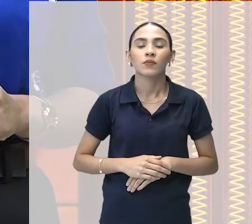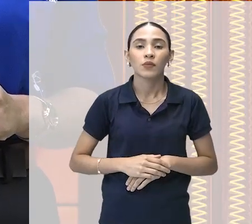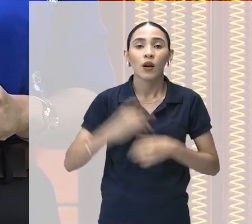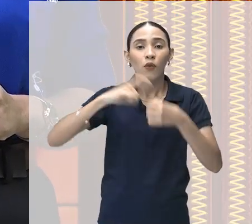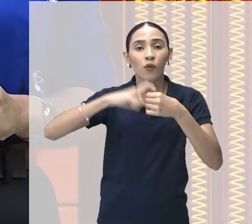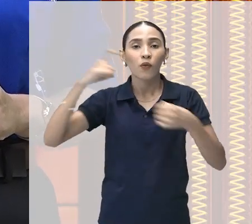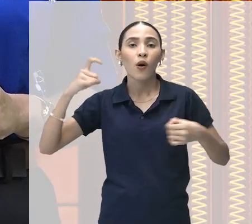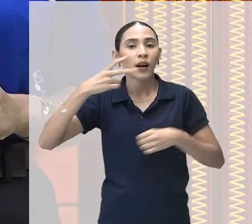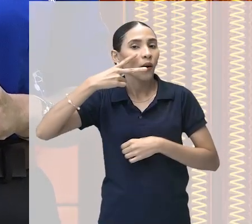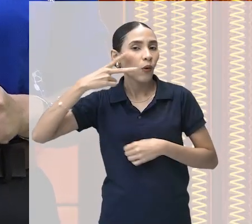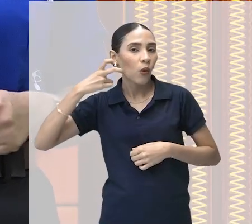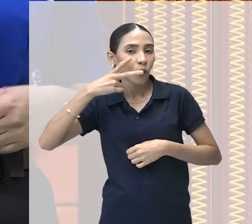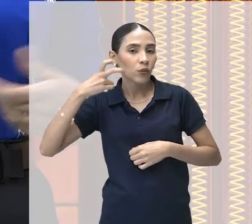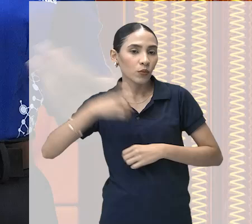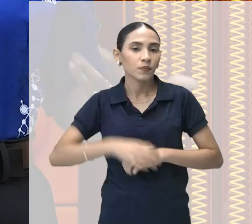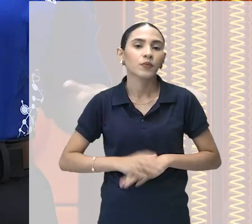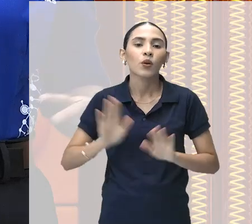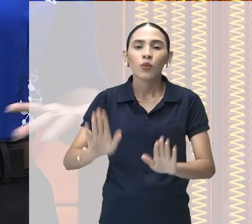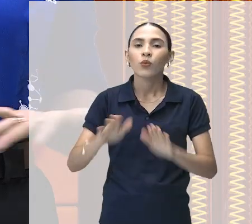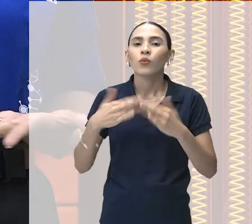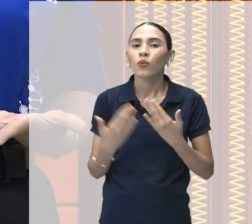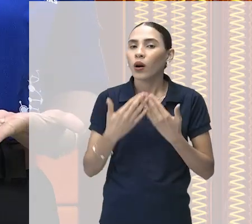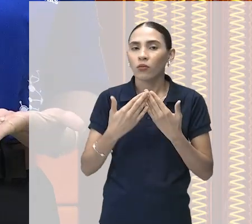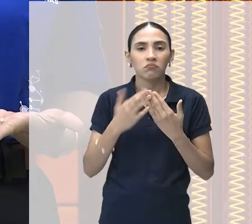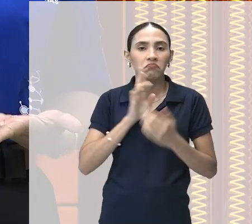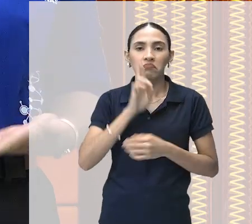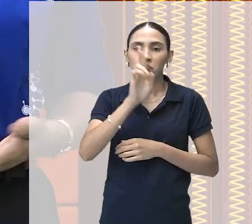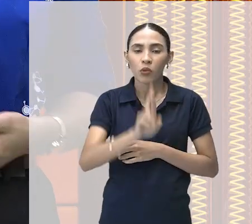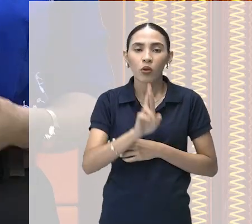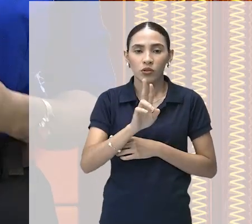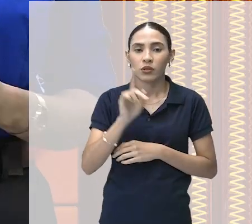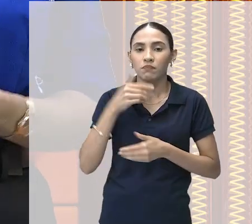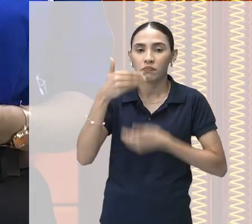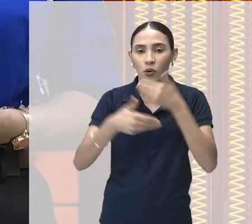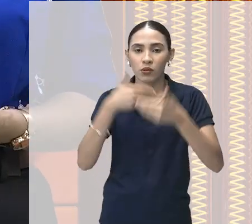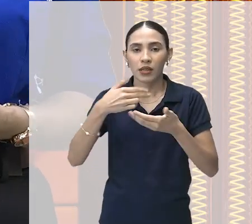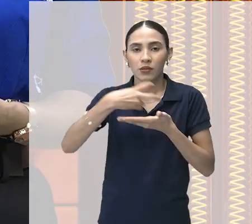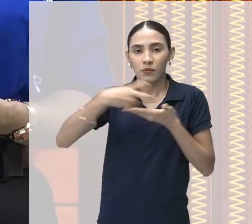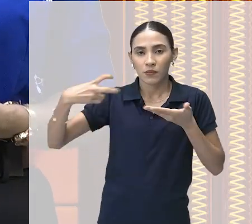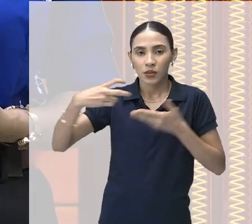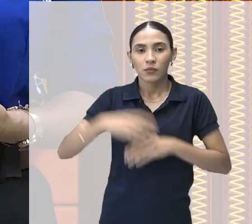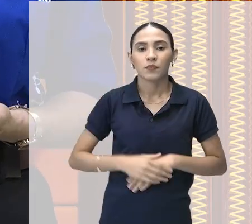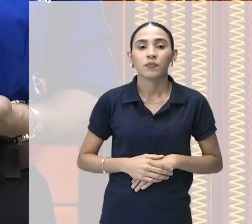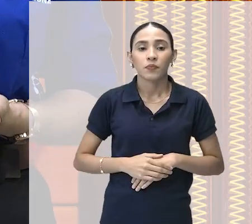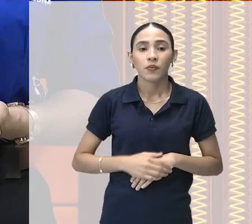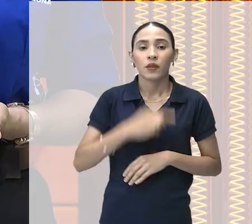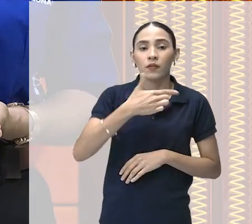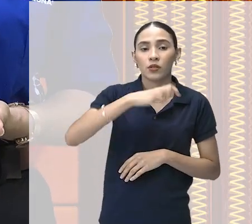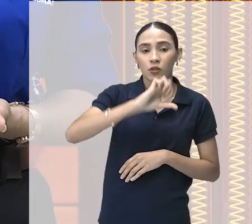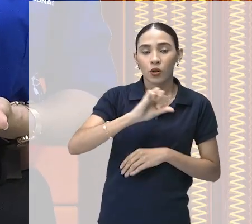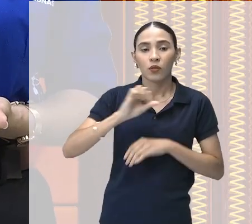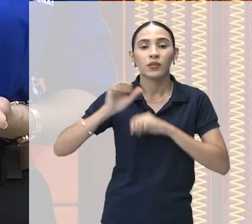Fora Collor, certo? E qual foi o resultado desse processo? Em 29 de setembro de